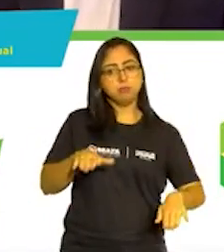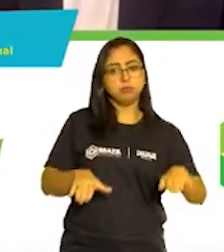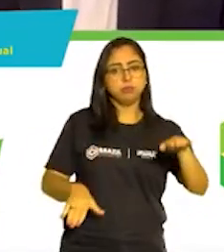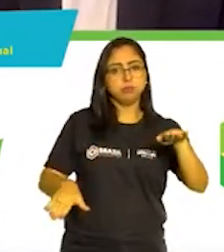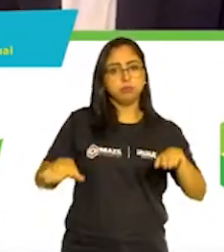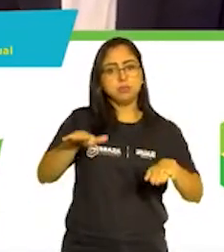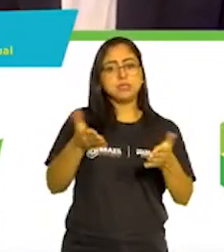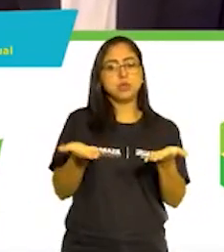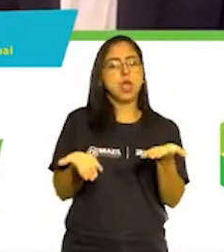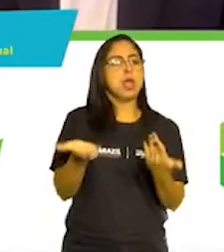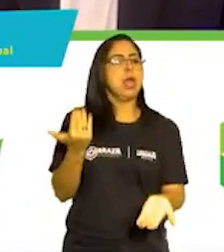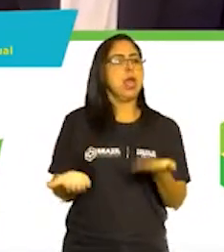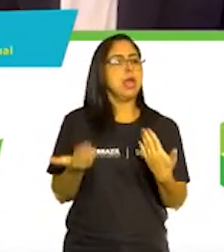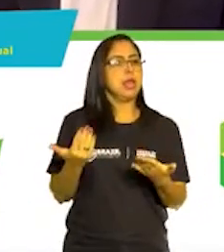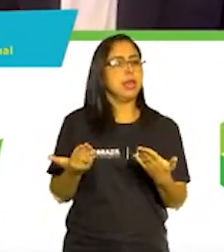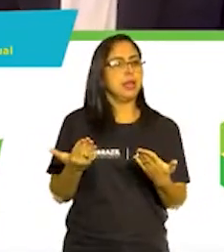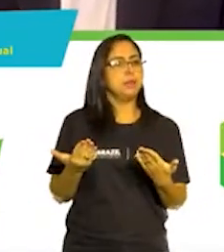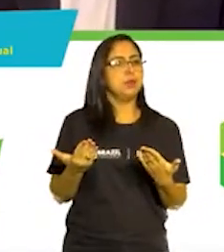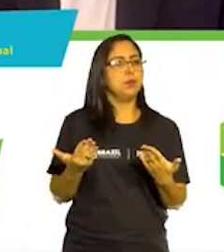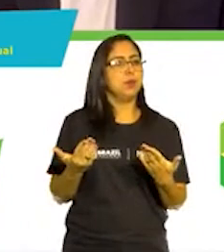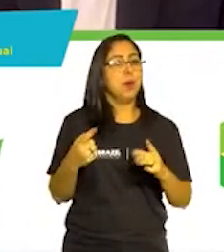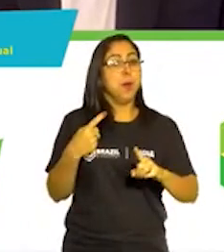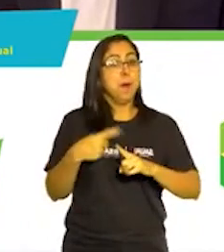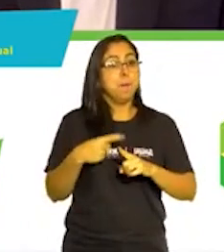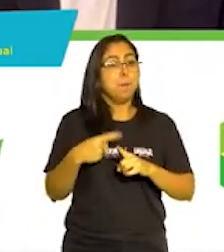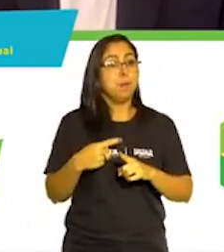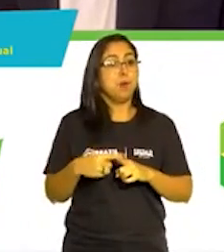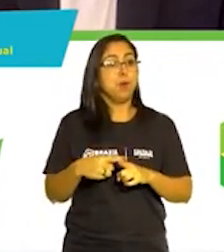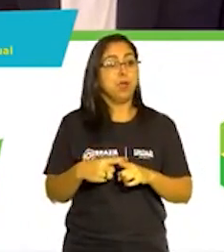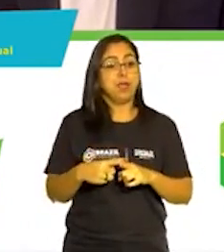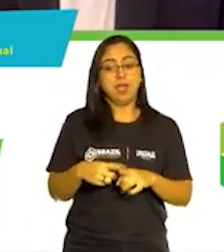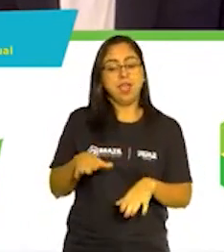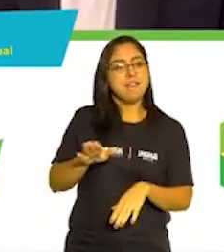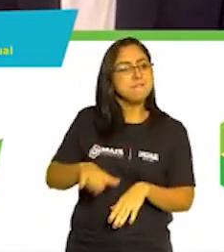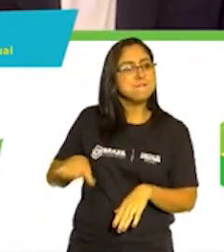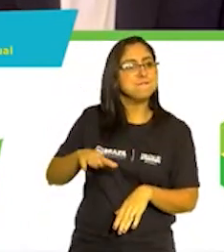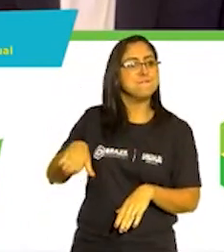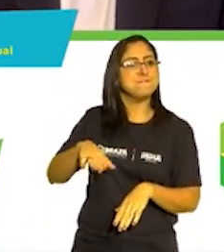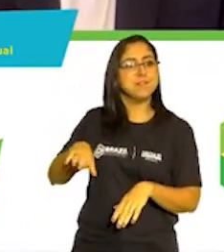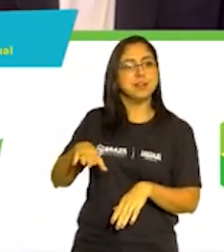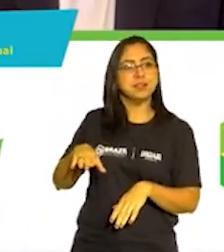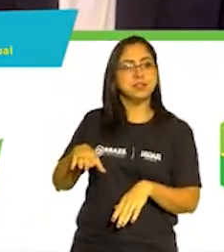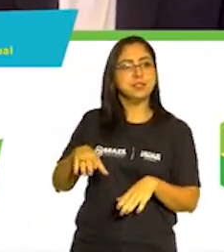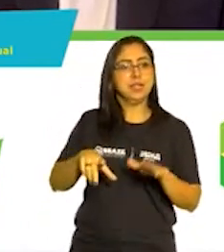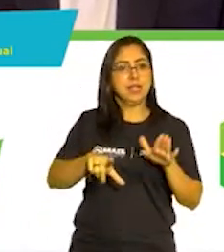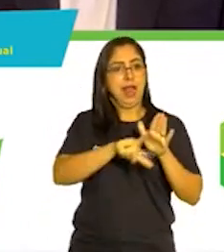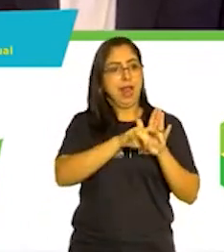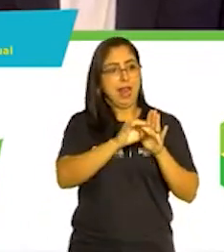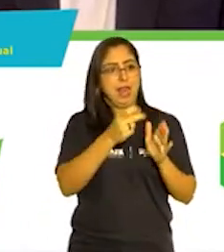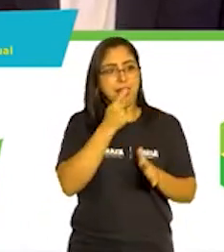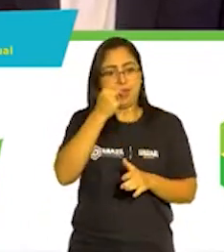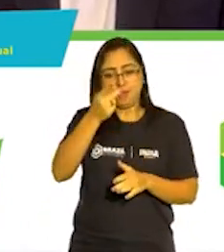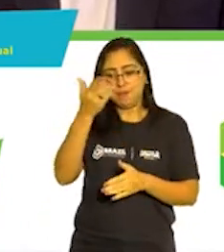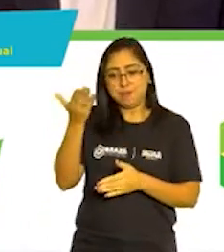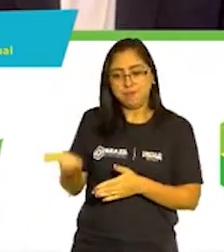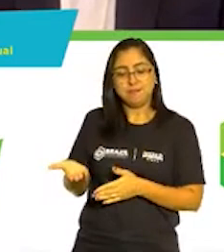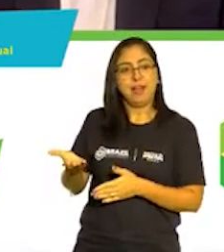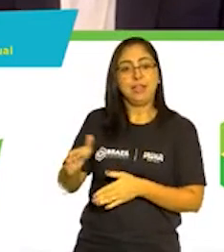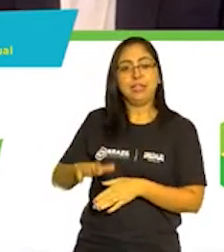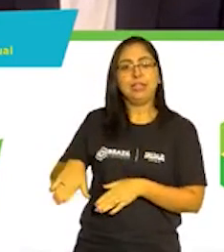um marco legal da primeira infância, que é uma maravilha, que diz que as crianças brasileiras terão acesso a tudo. A gente tem um artigo na